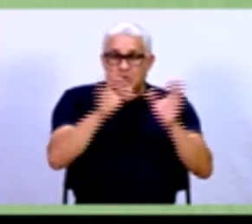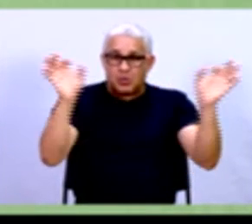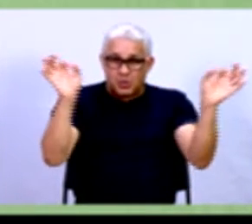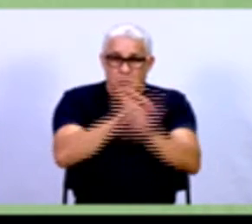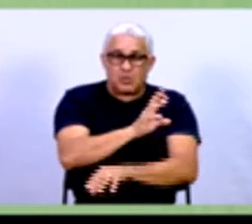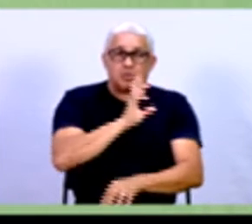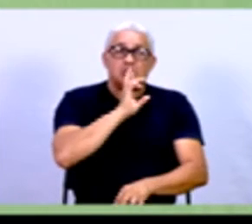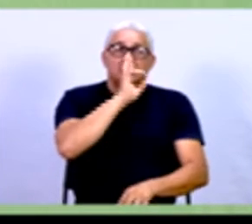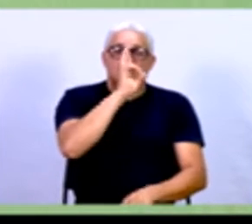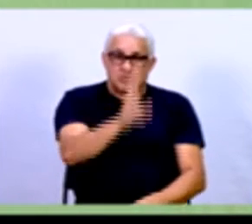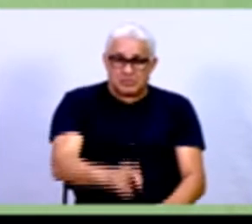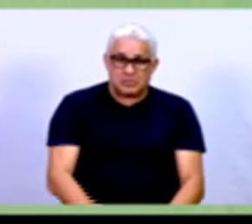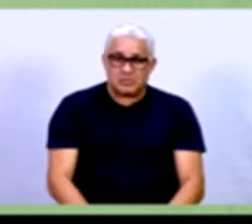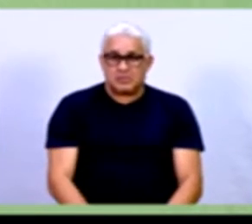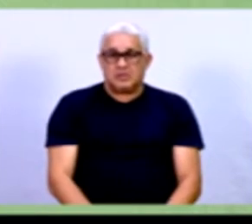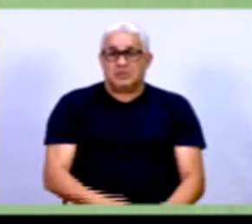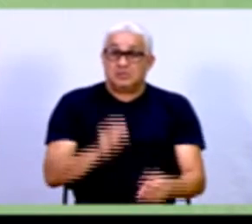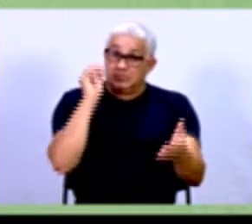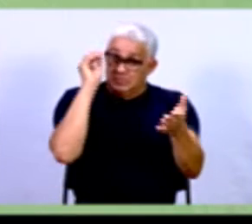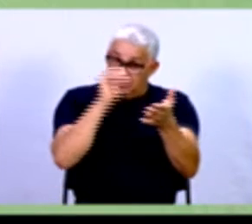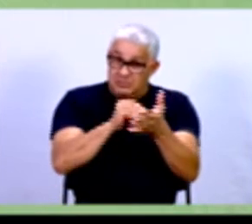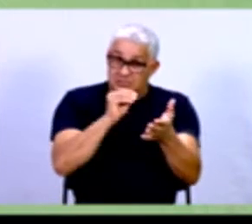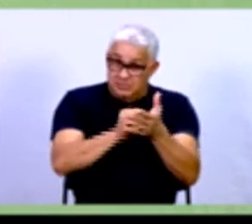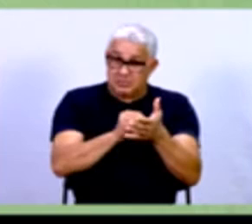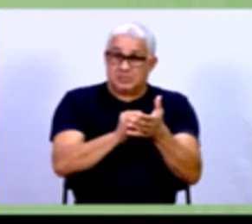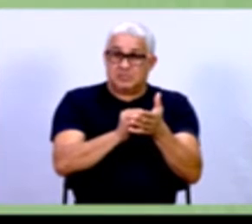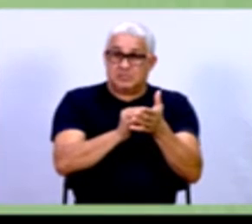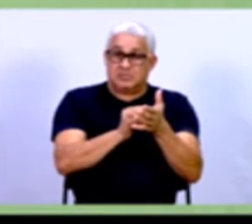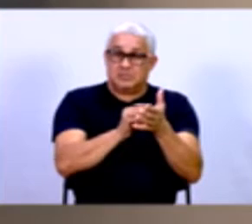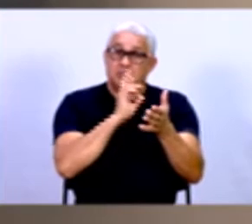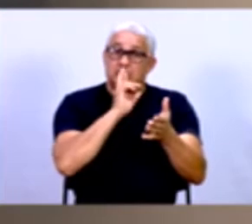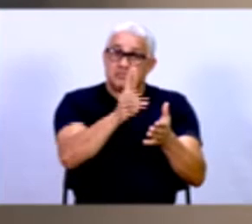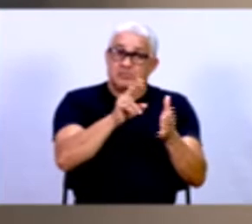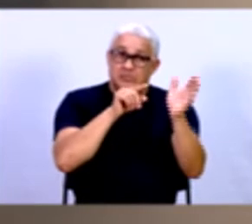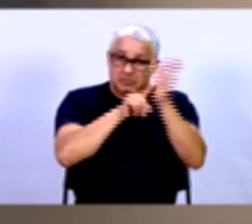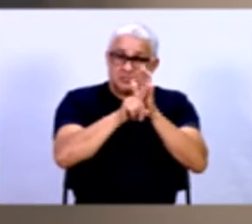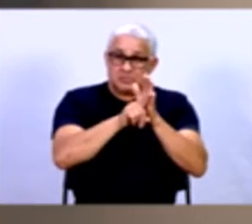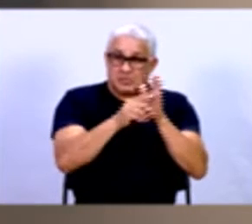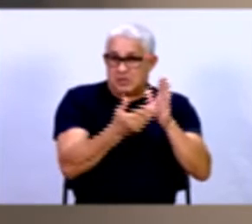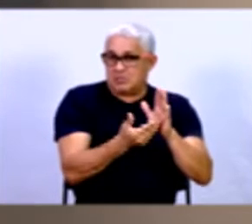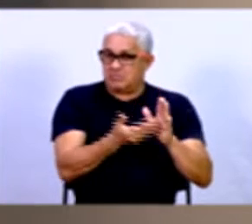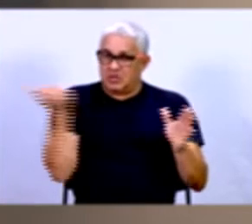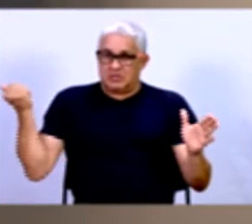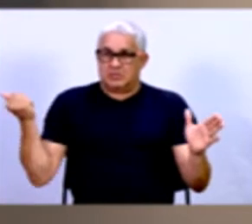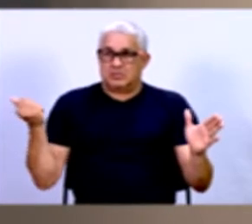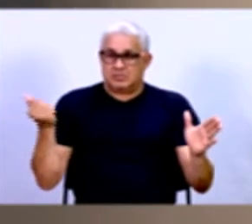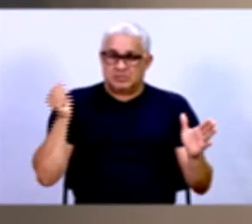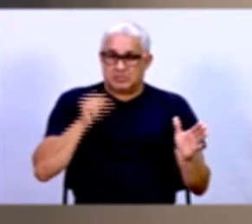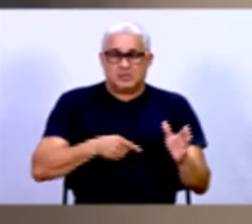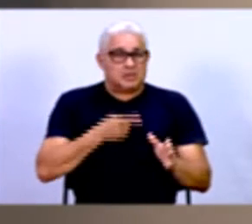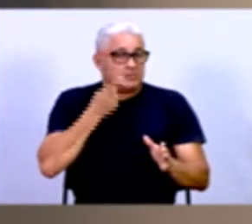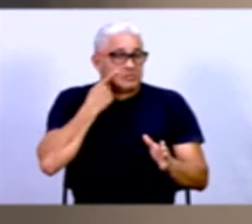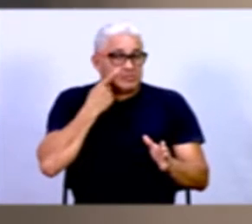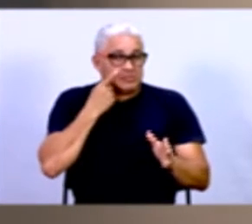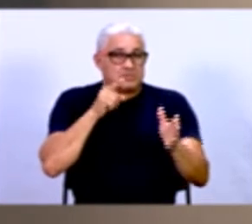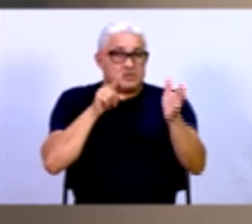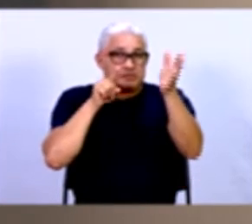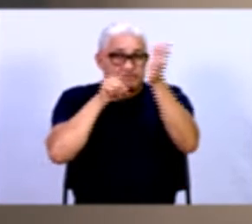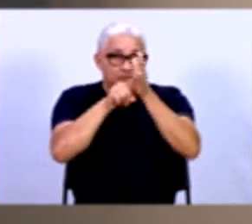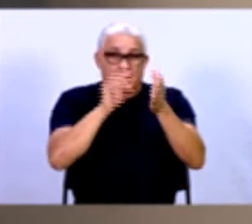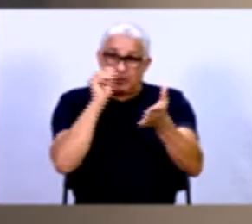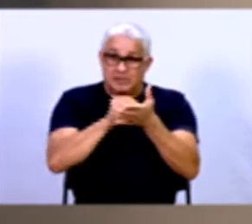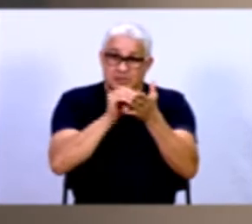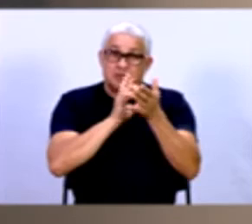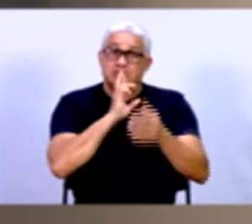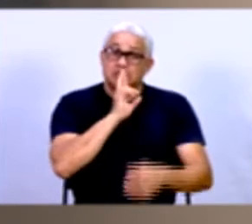que os questionários incompletos sejam retirados do estudo. Né? Comentei com vocês agora. Se vocês viram que tem questionários que não estão respondidos ou que